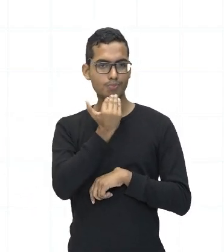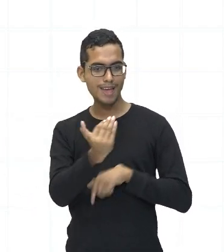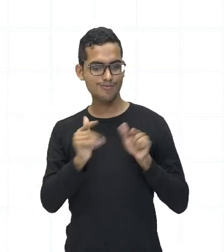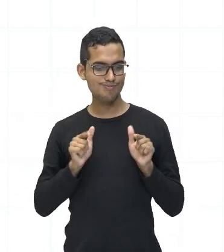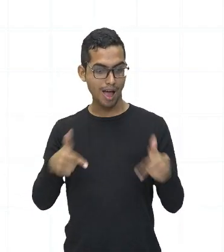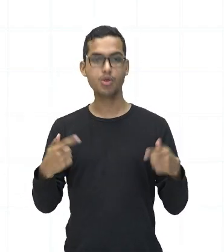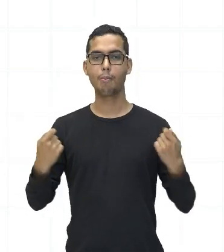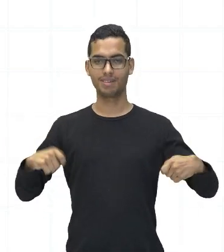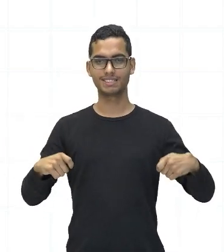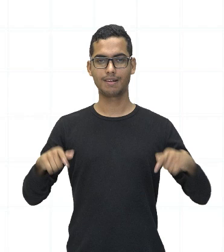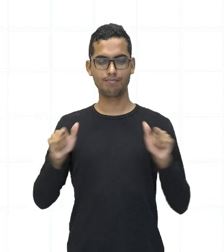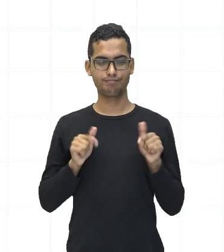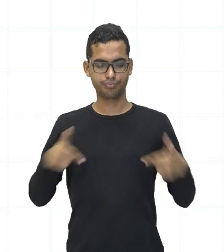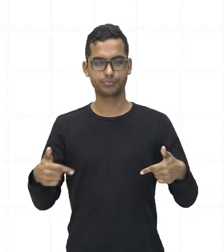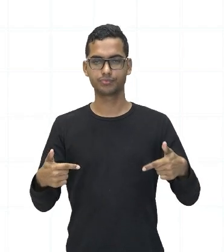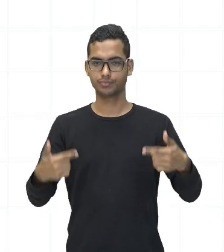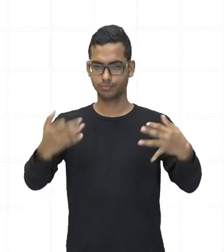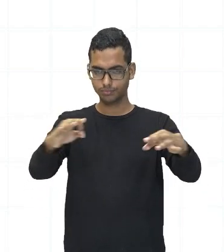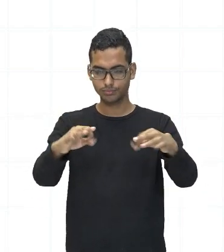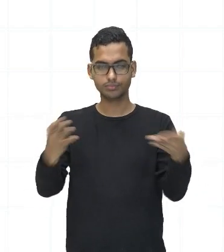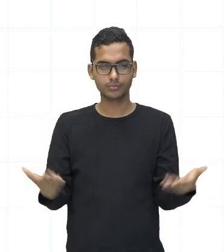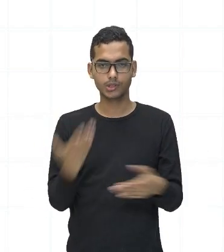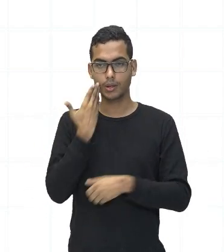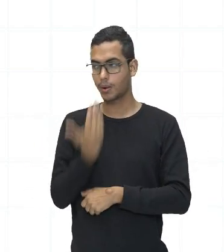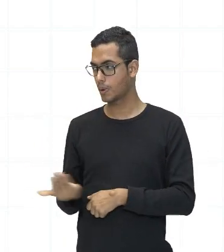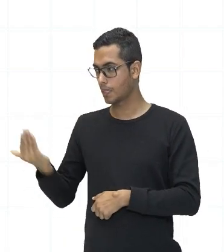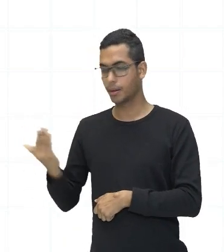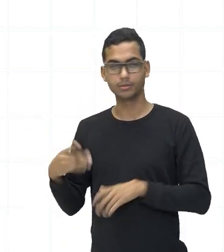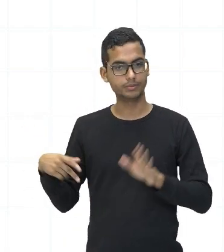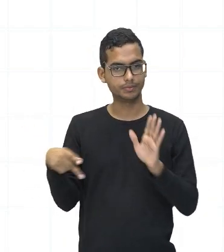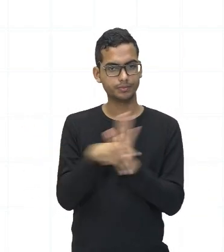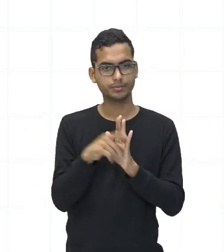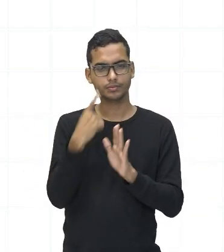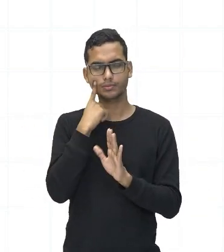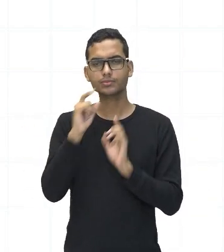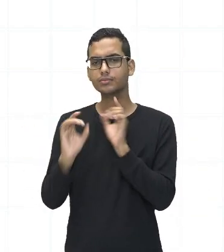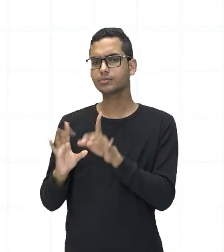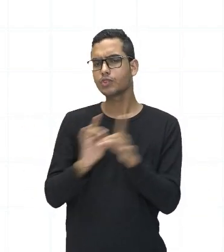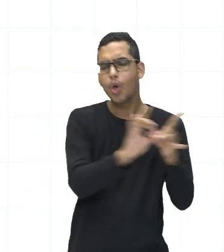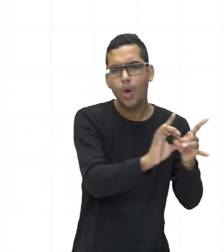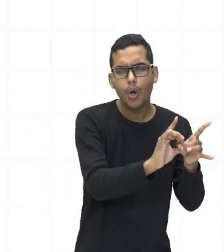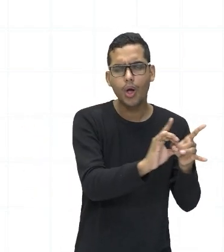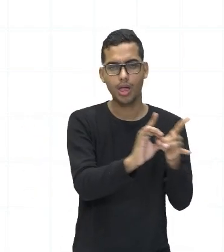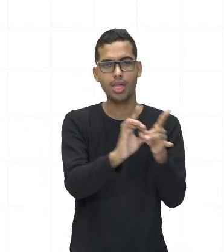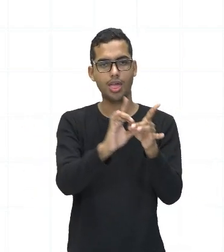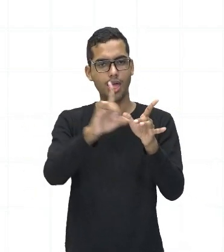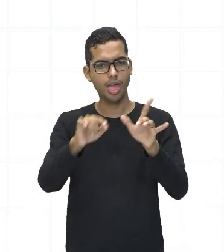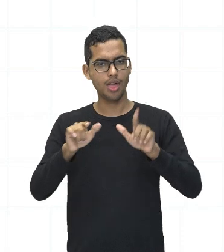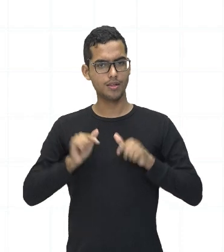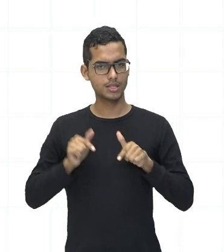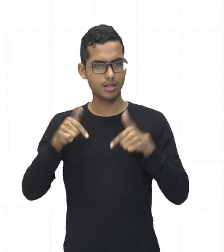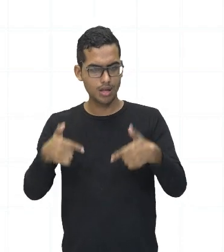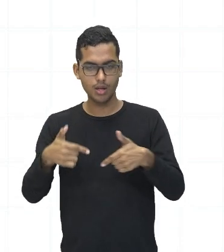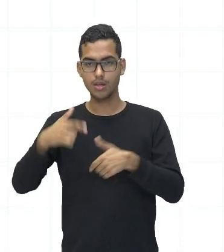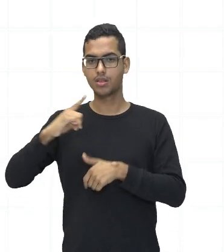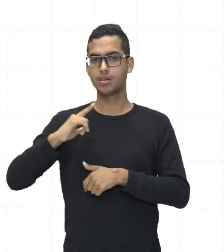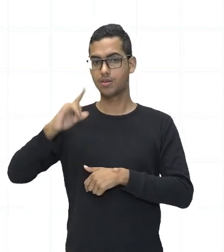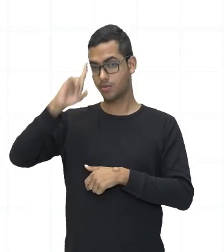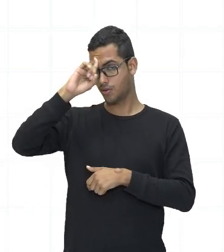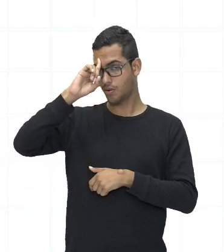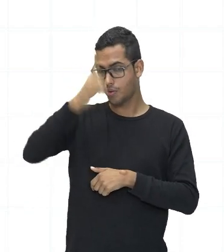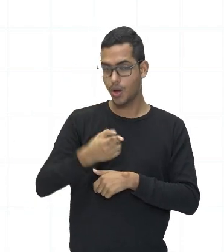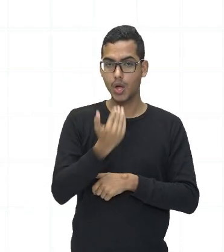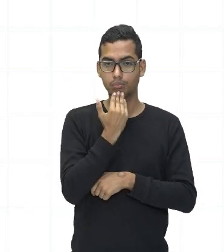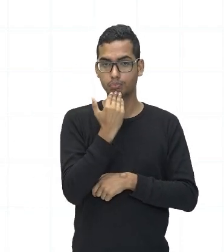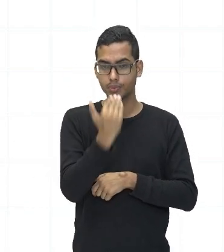ser praticada. Então, nota aí que nesse sentido, então, é imperativo afirmativo, é a ordem, o